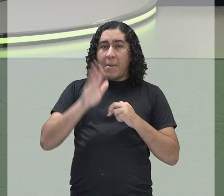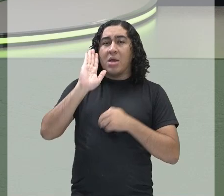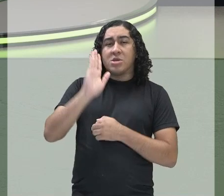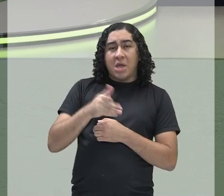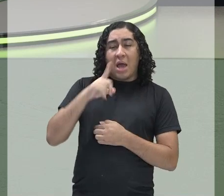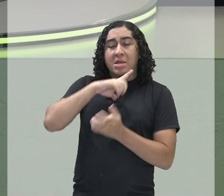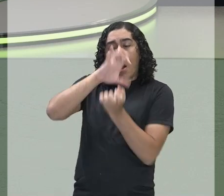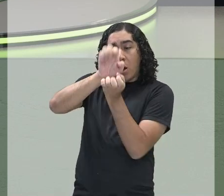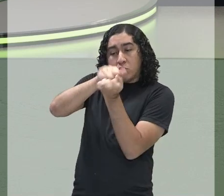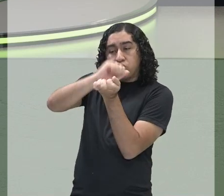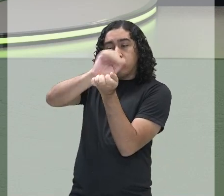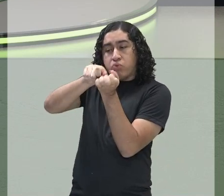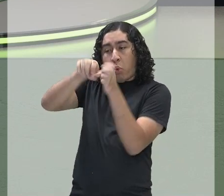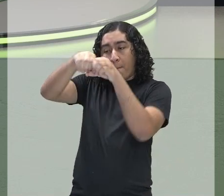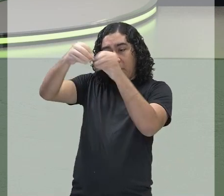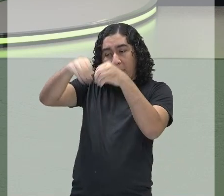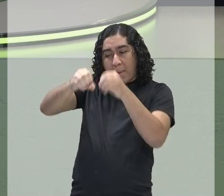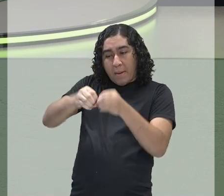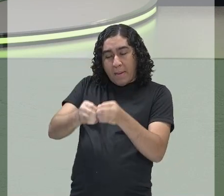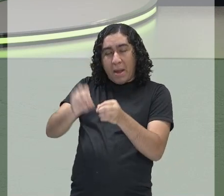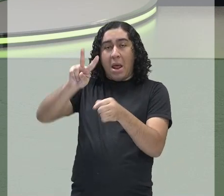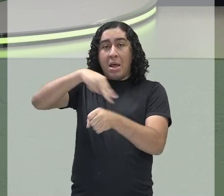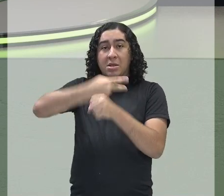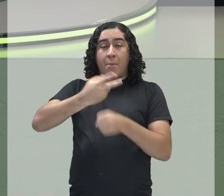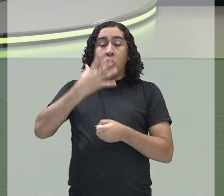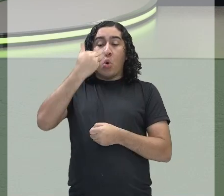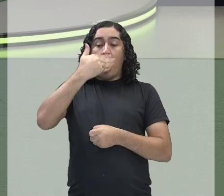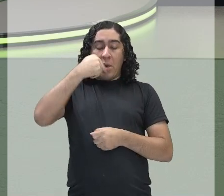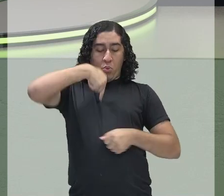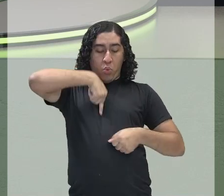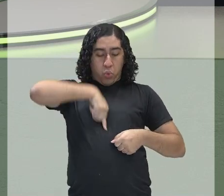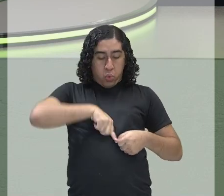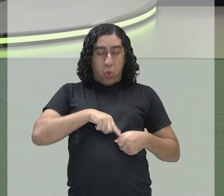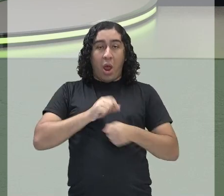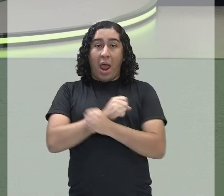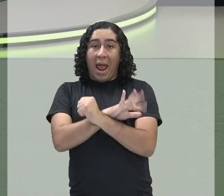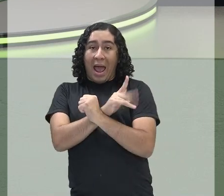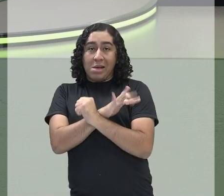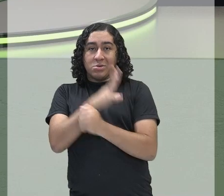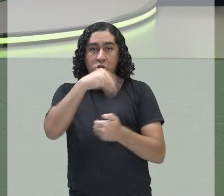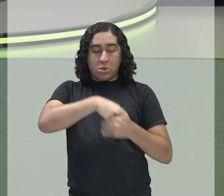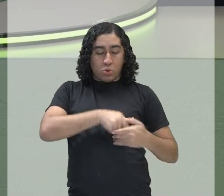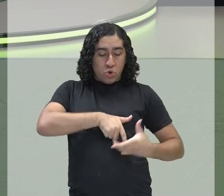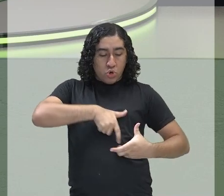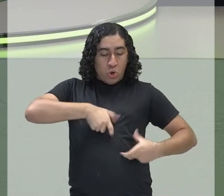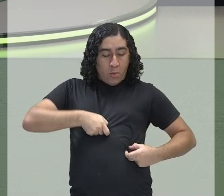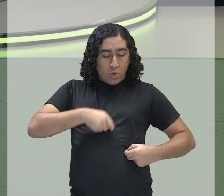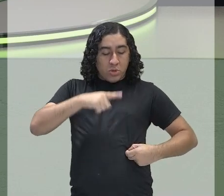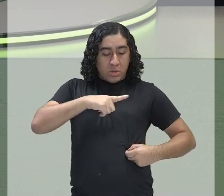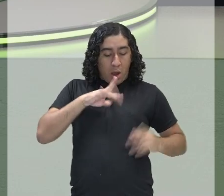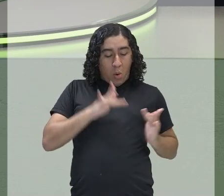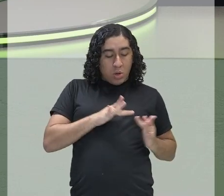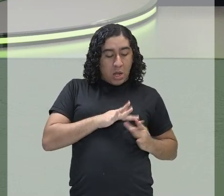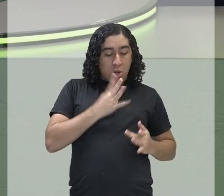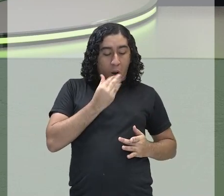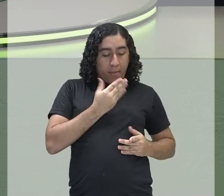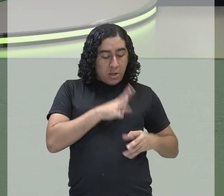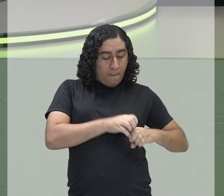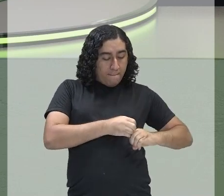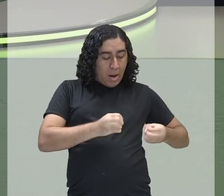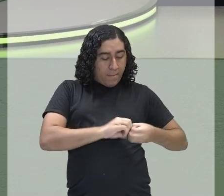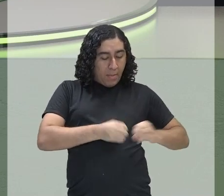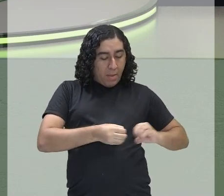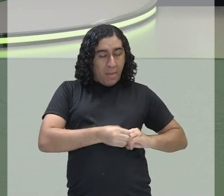da mastigação, foi quebrado através dos ácidos presentes aqui no estômago, presente ali no bile da